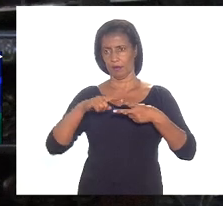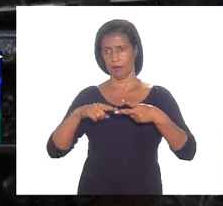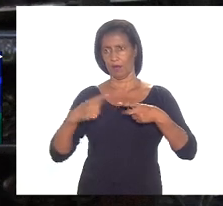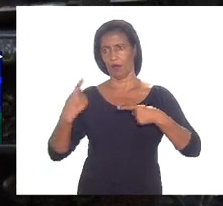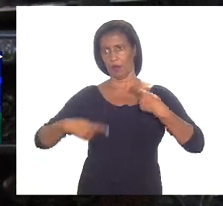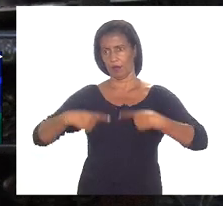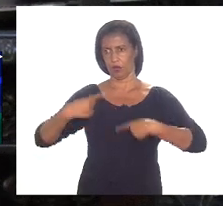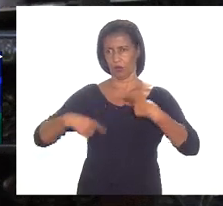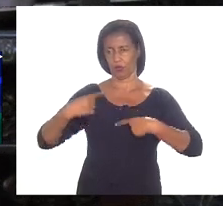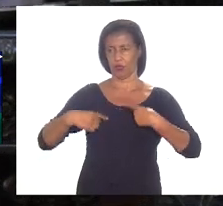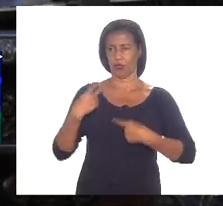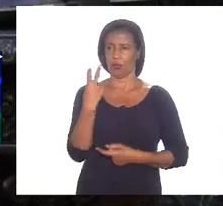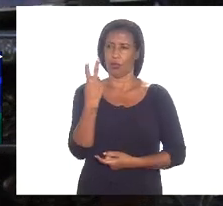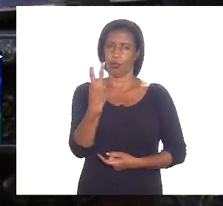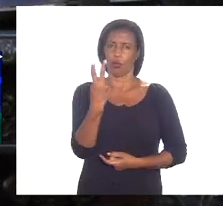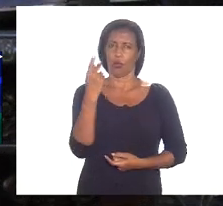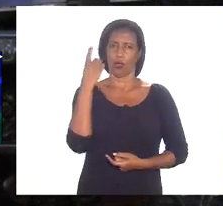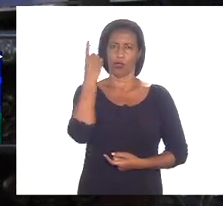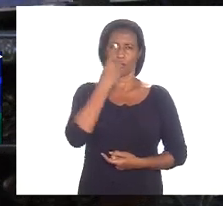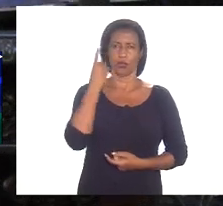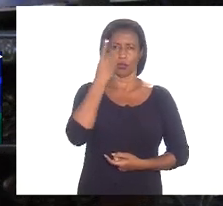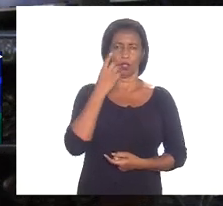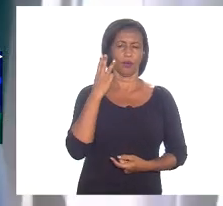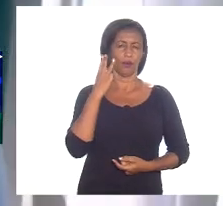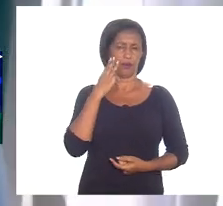deputado waldeck por favor Valdete